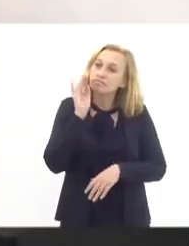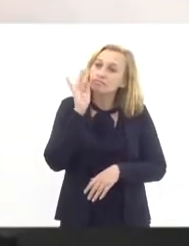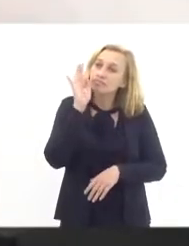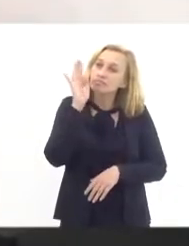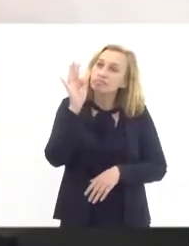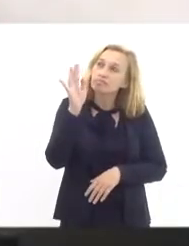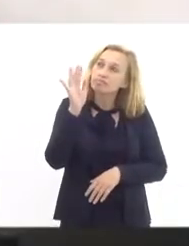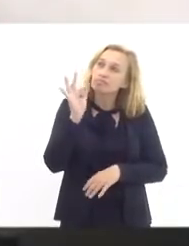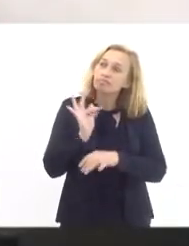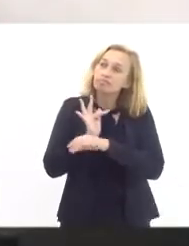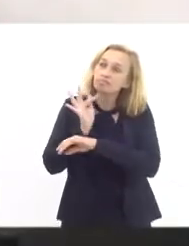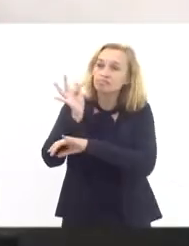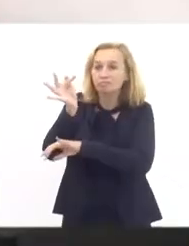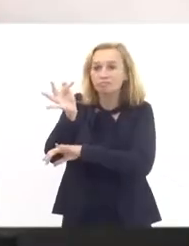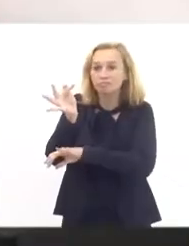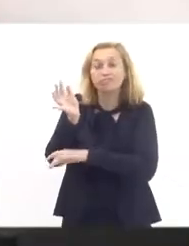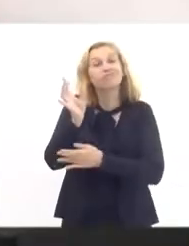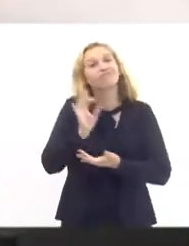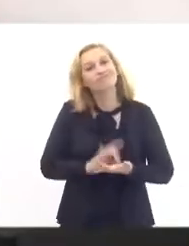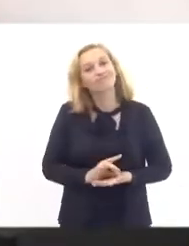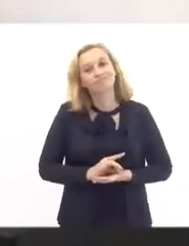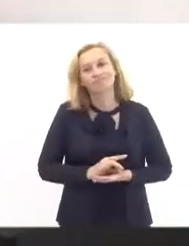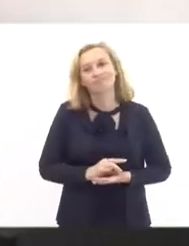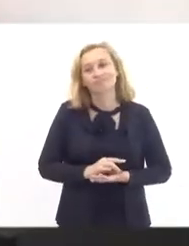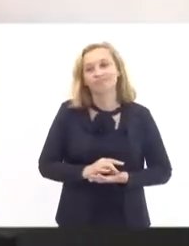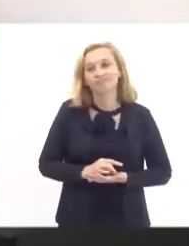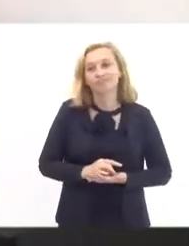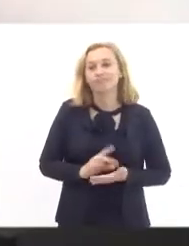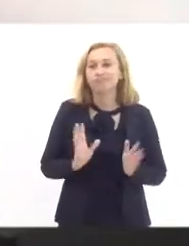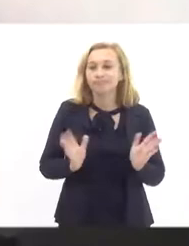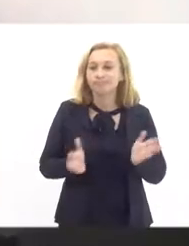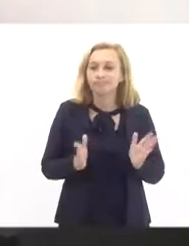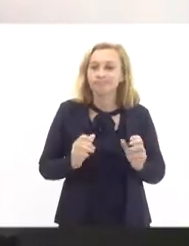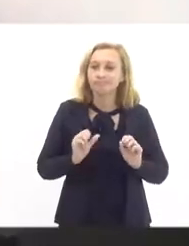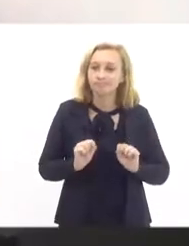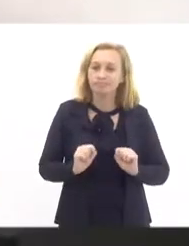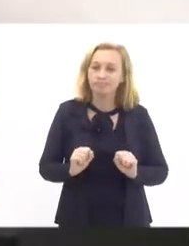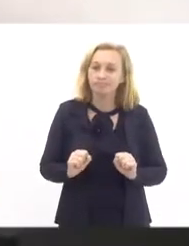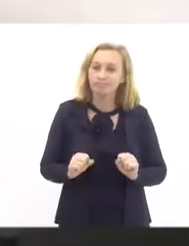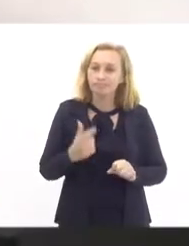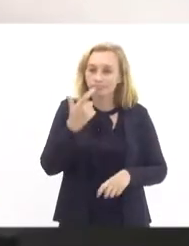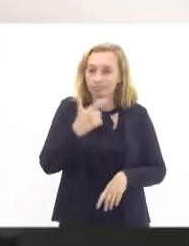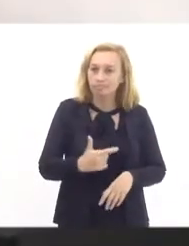ter esperança de esperançar de verdade, que ela hoje pode se tornar um local